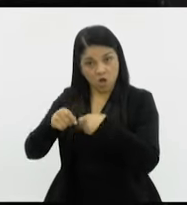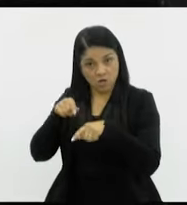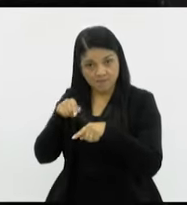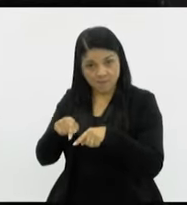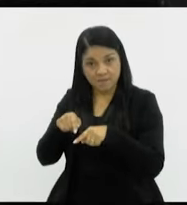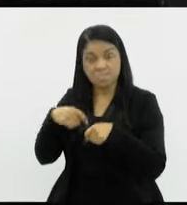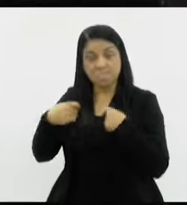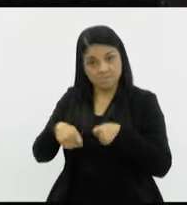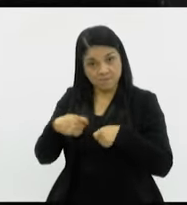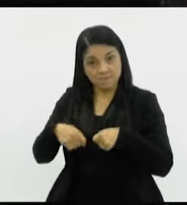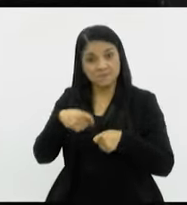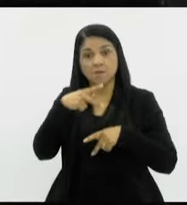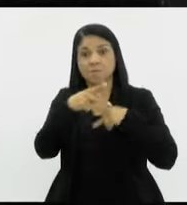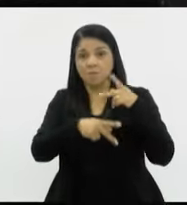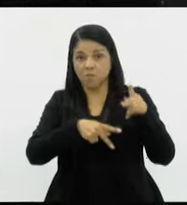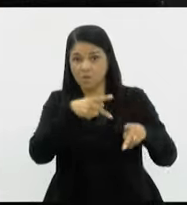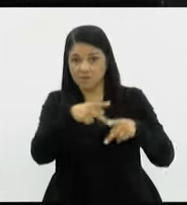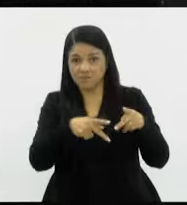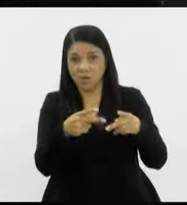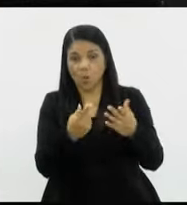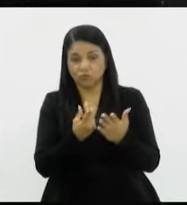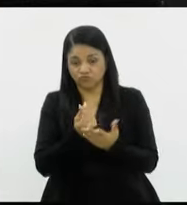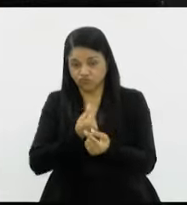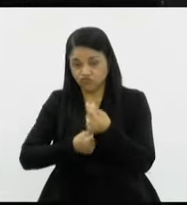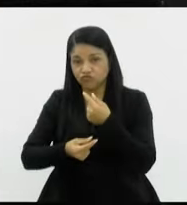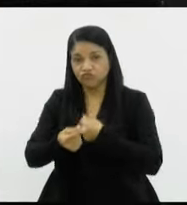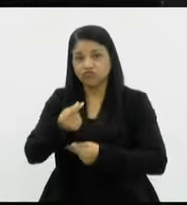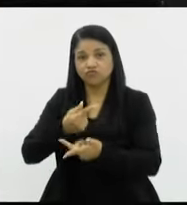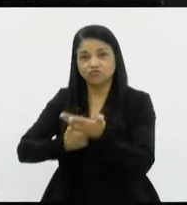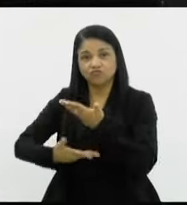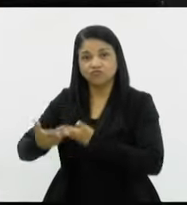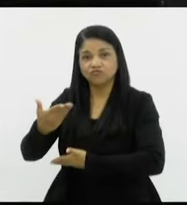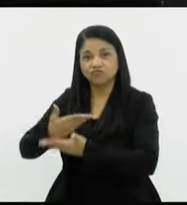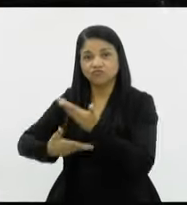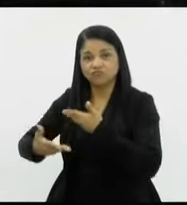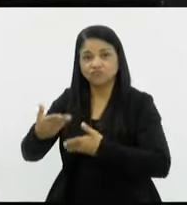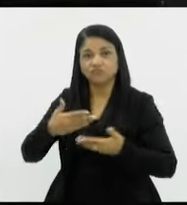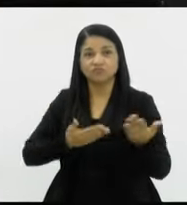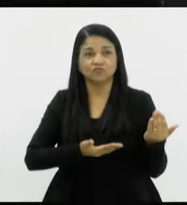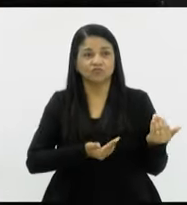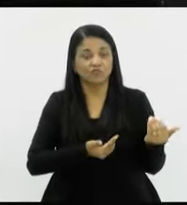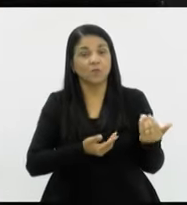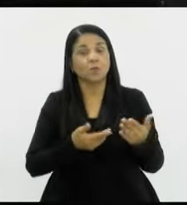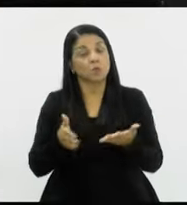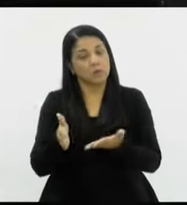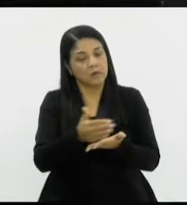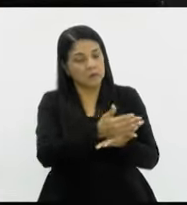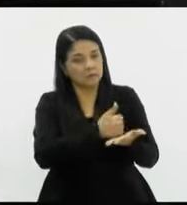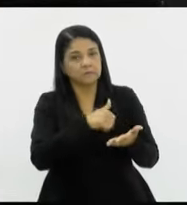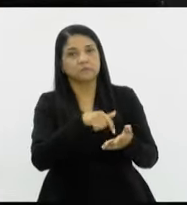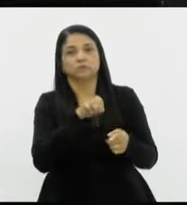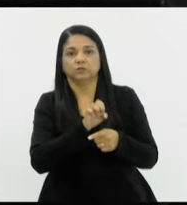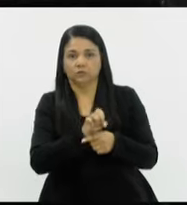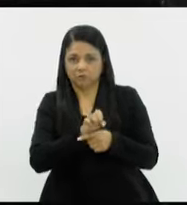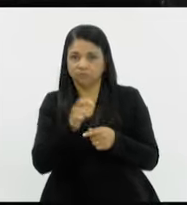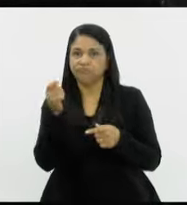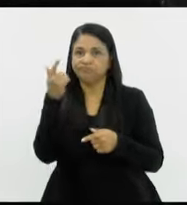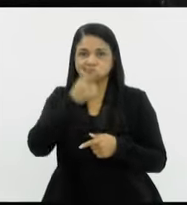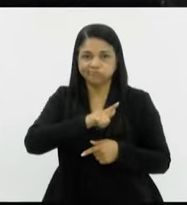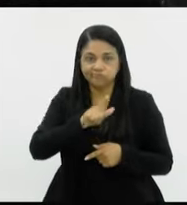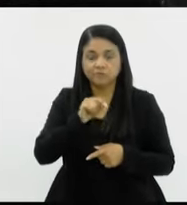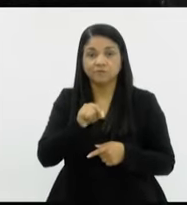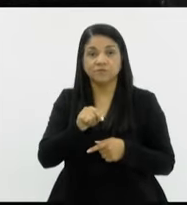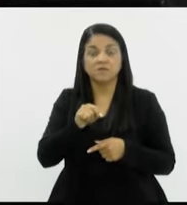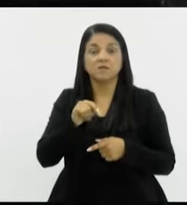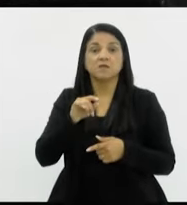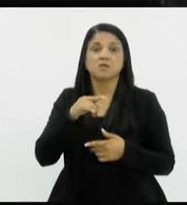ela deve ter renda girando na mão do trabalhador, da juventude, para que o Estado possa arrecadar. Quem ainda tem dúvidas de que a